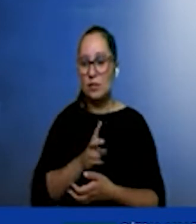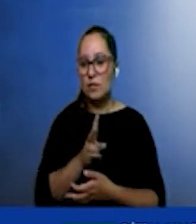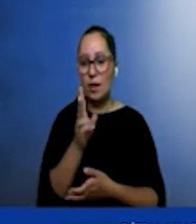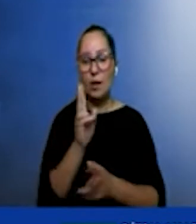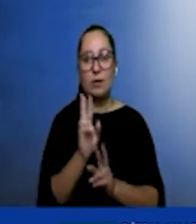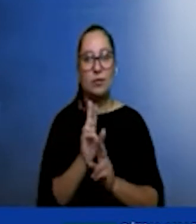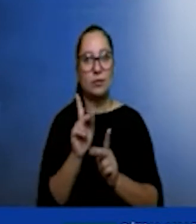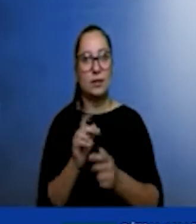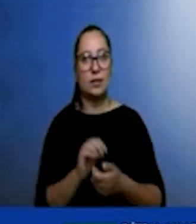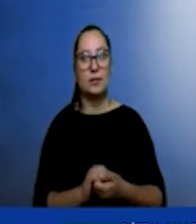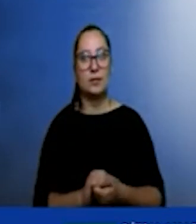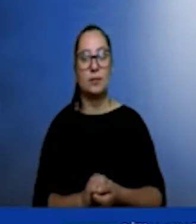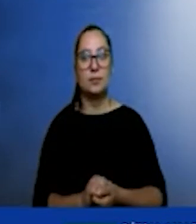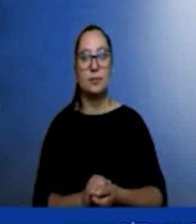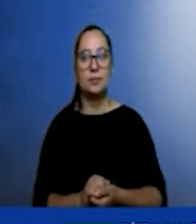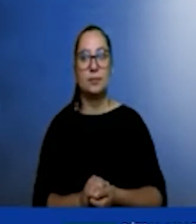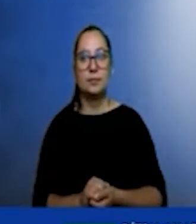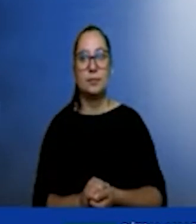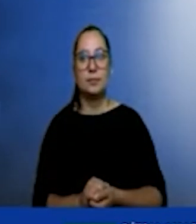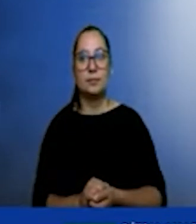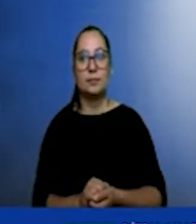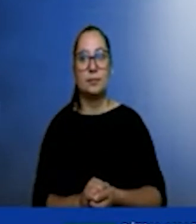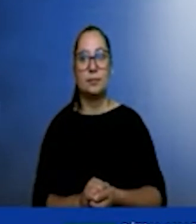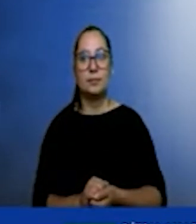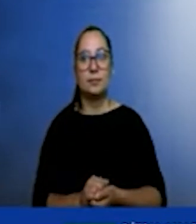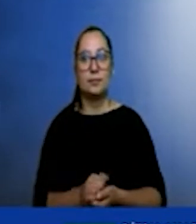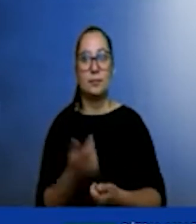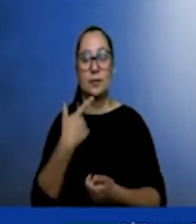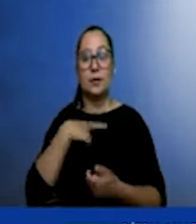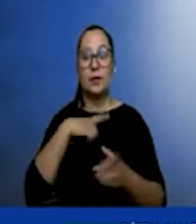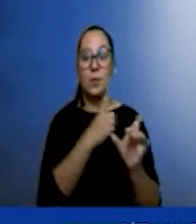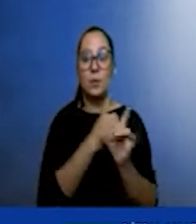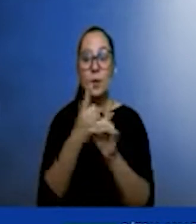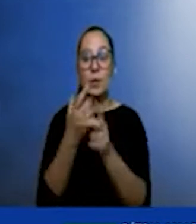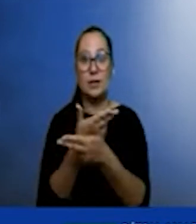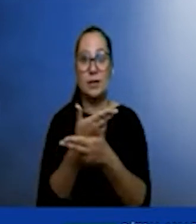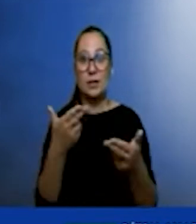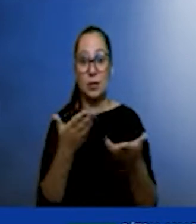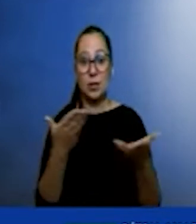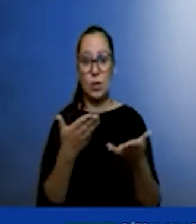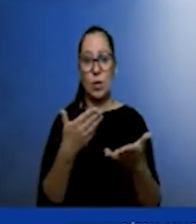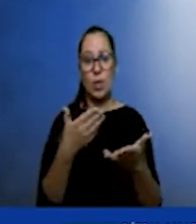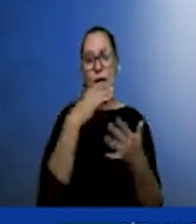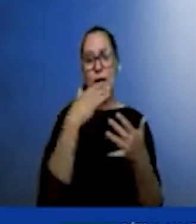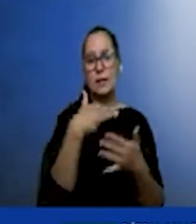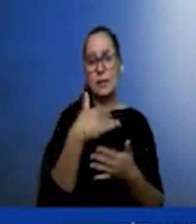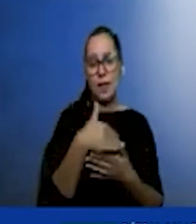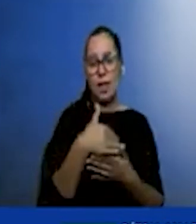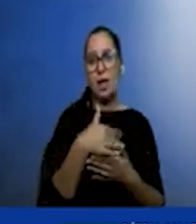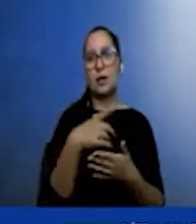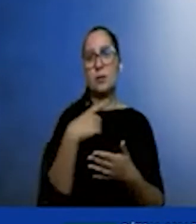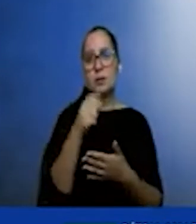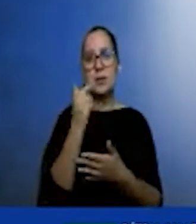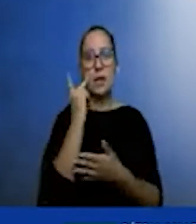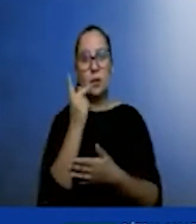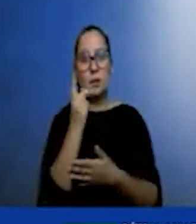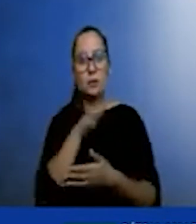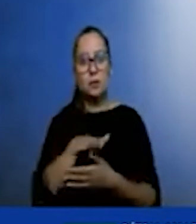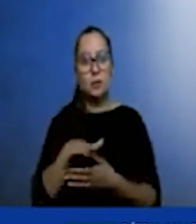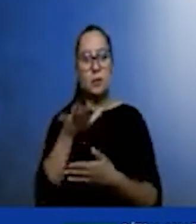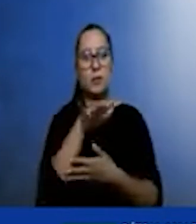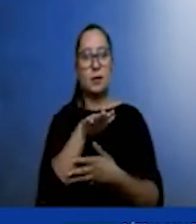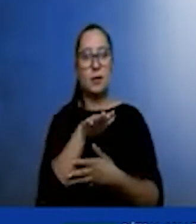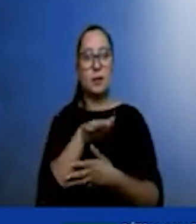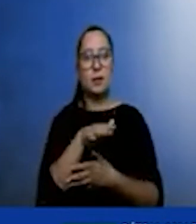é diferente. E então a gente vai ter um encontro dessas coisas. Hoje custa um pouco mais, precisa haver um reconhecimento de mercado. Quanto mais o